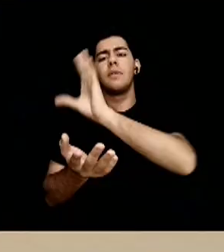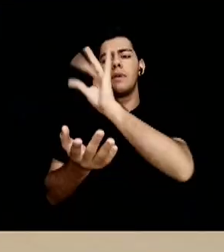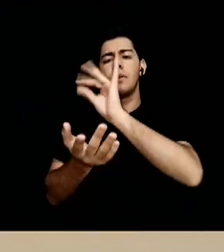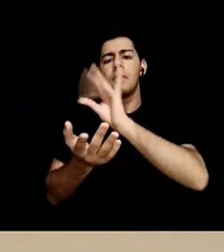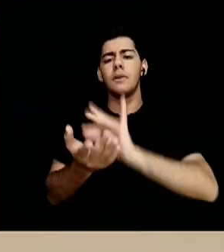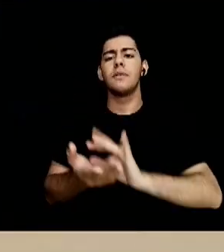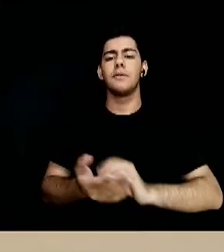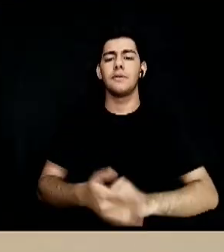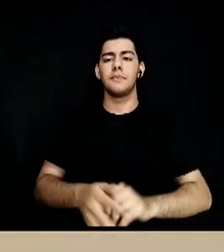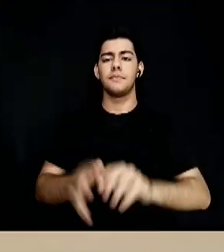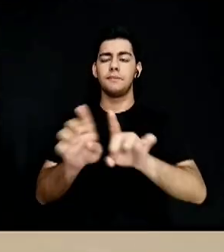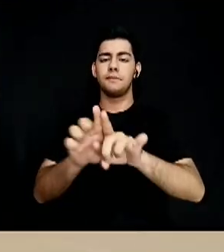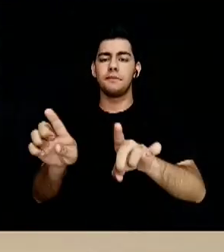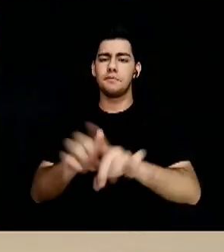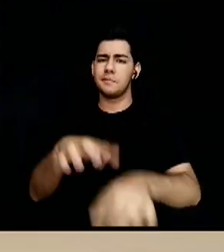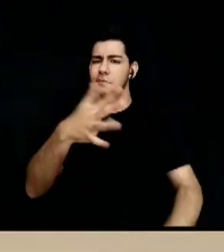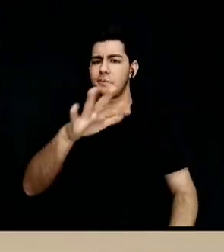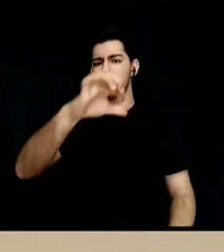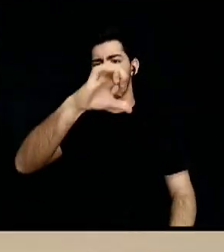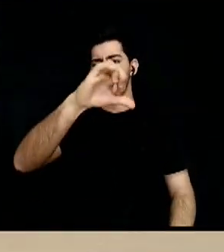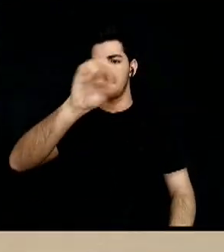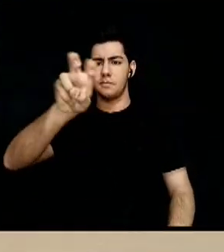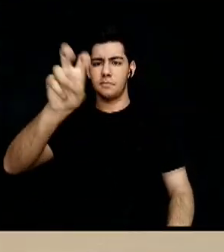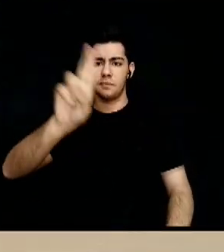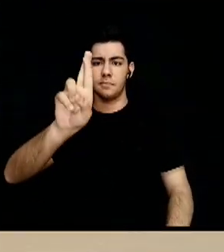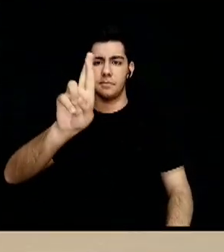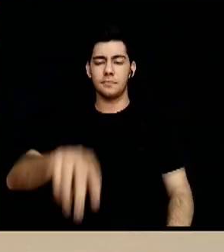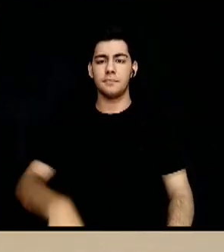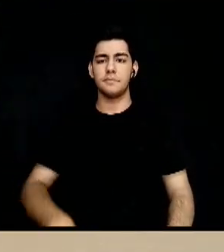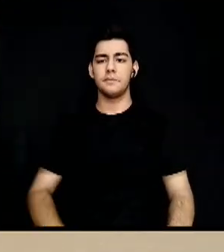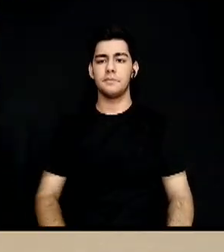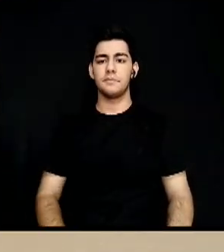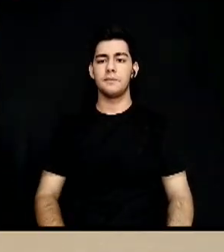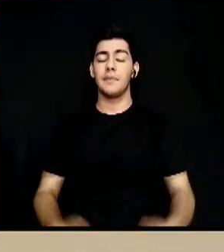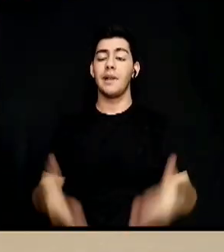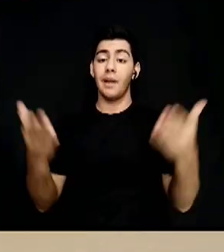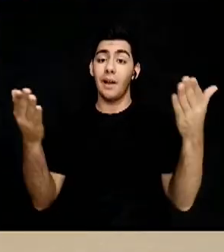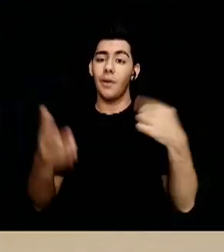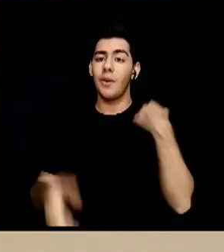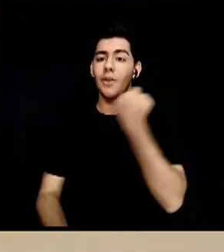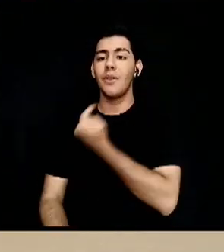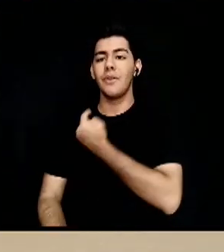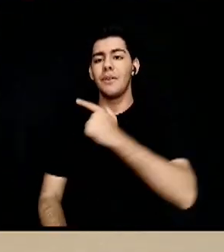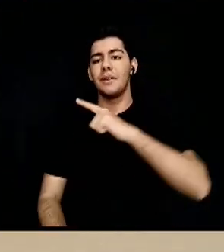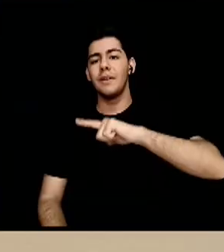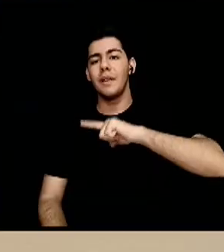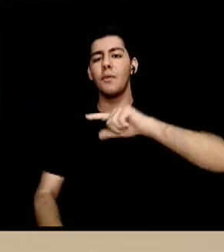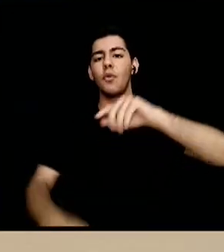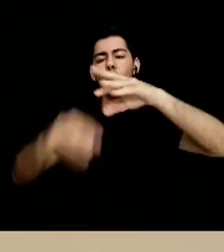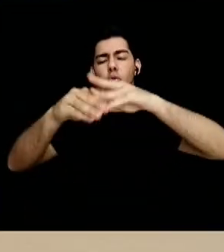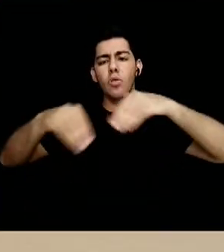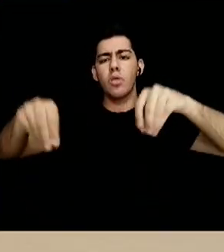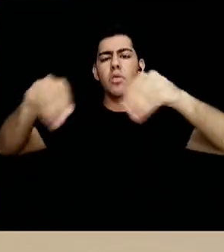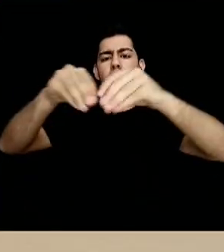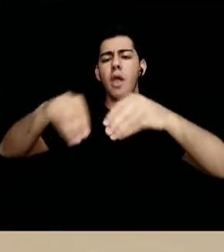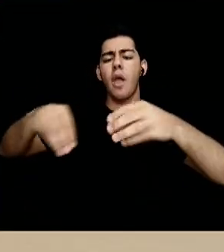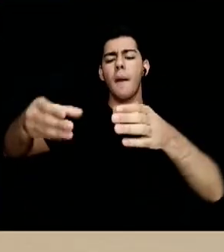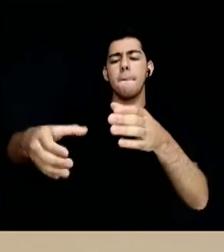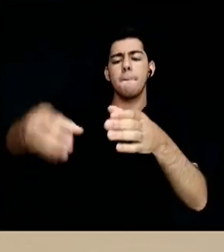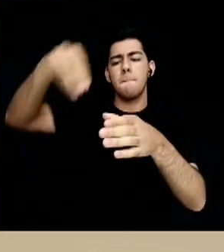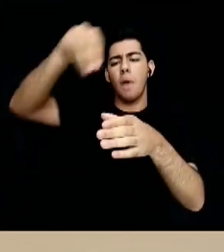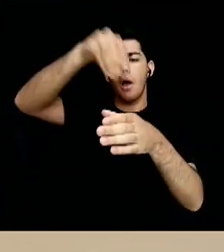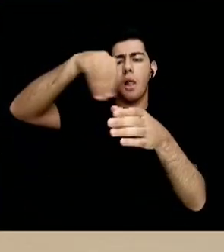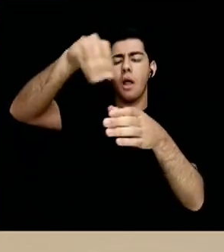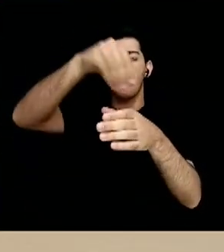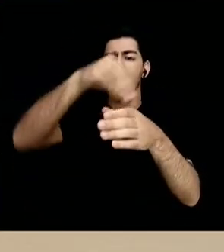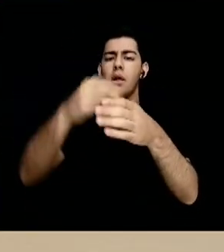valor. E aí temos, então, um vasinho de tijolinhos pronto, né?